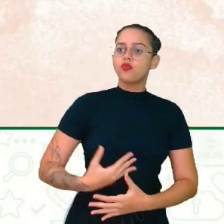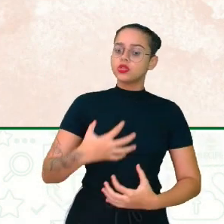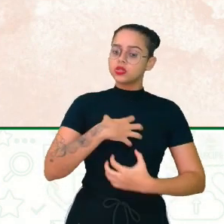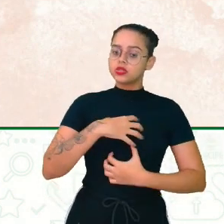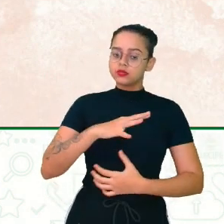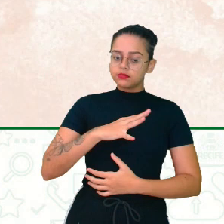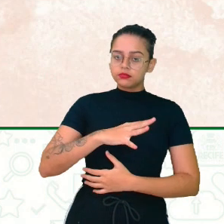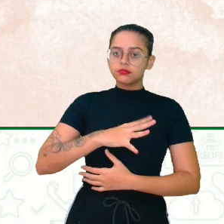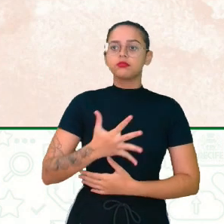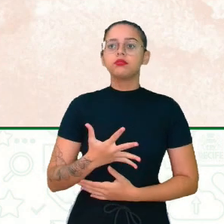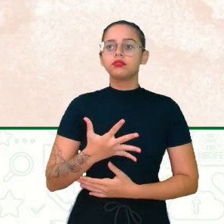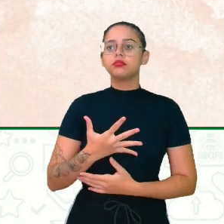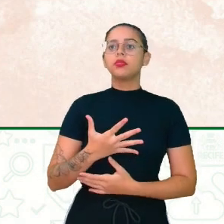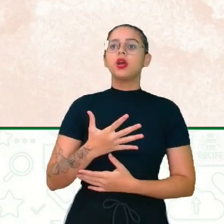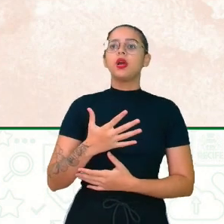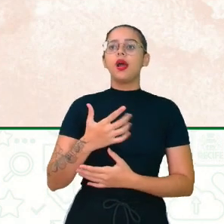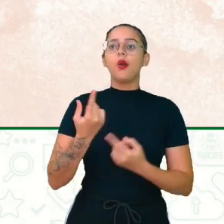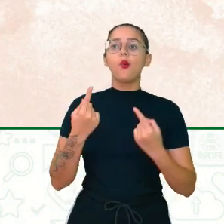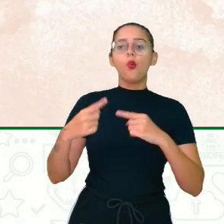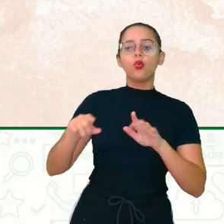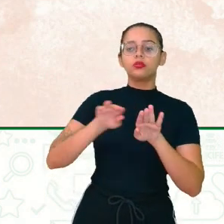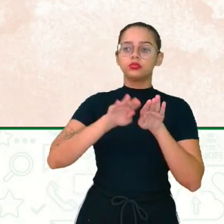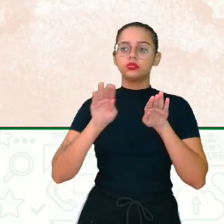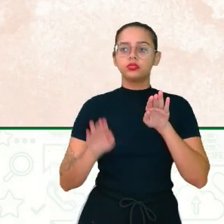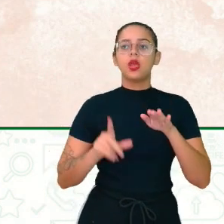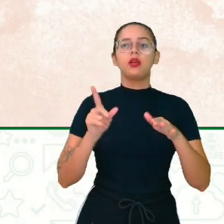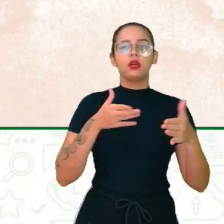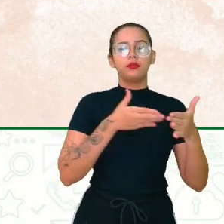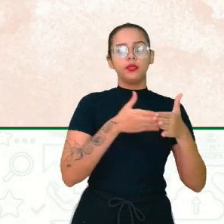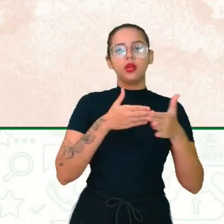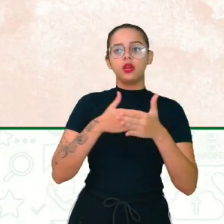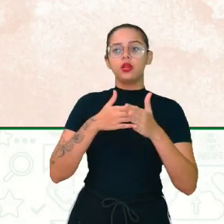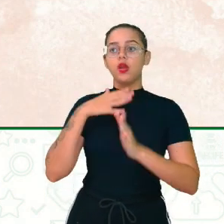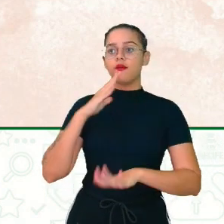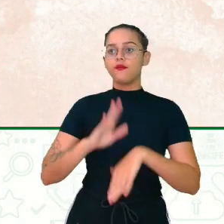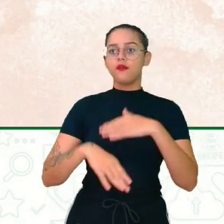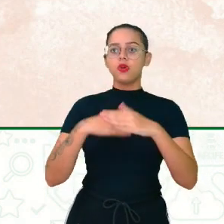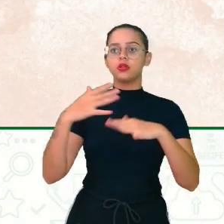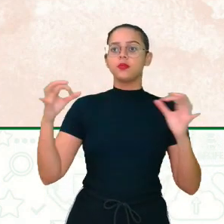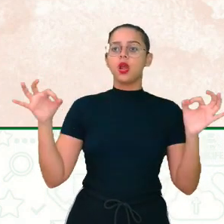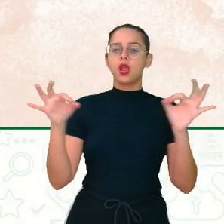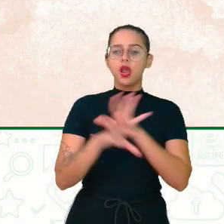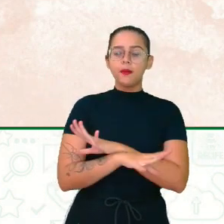contrapor às desigualdades sociais que são uma barreira aos avanços para acabar com a